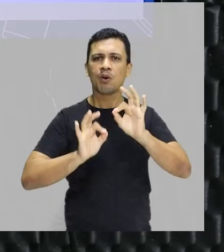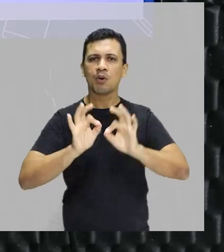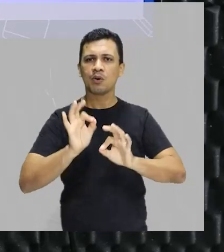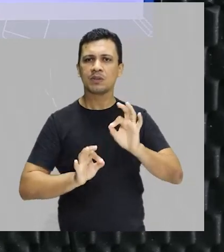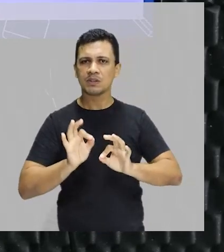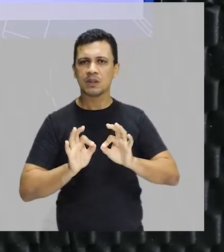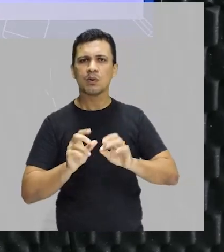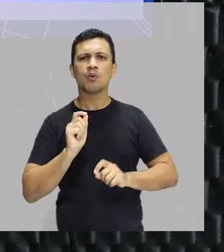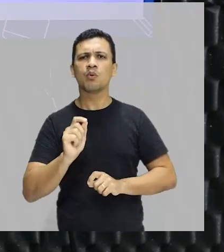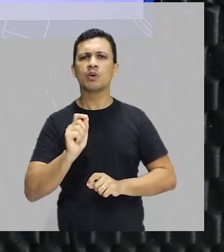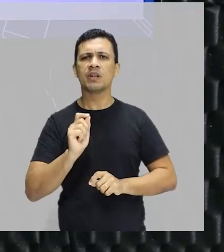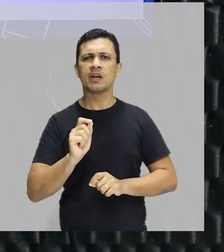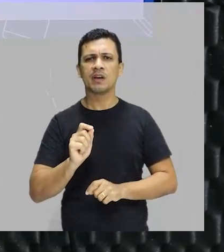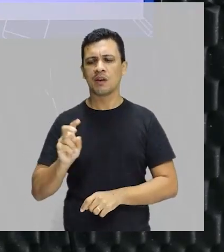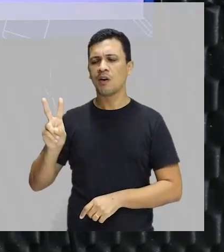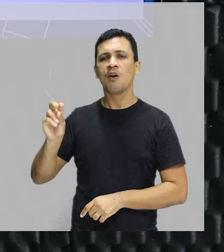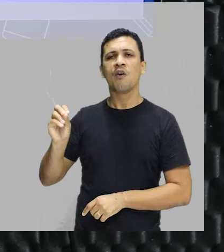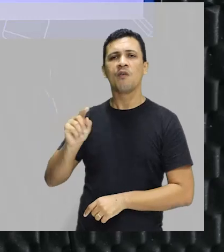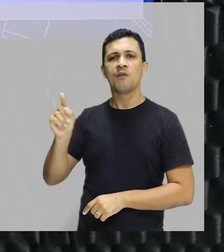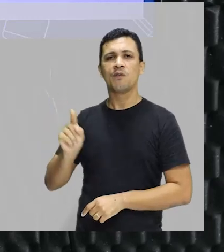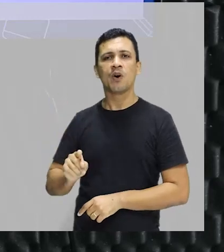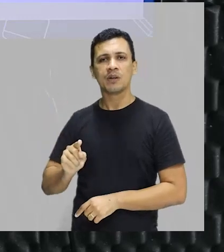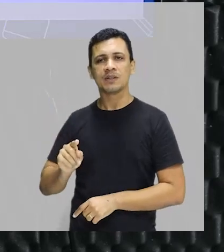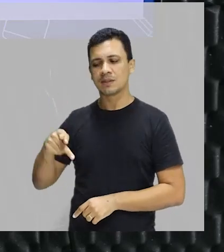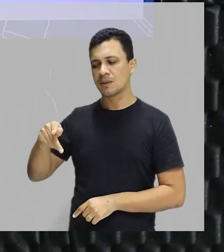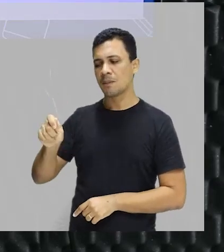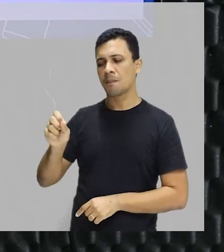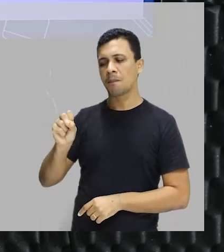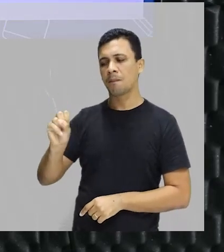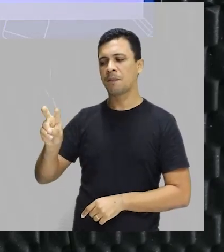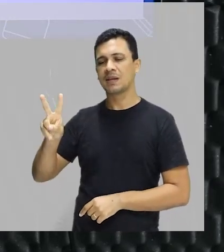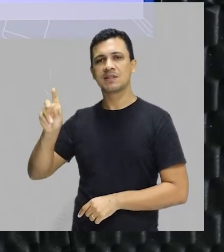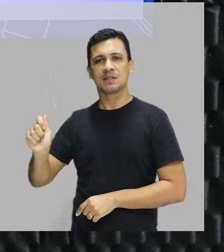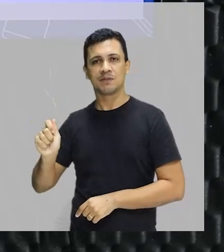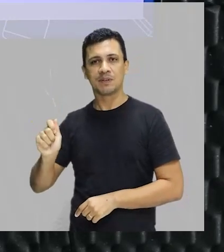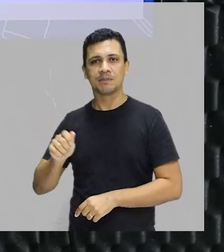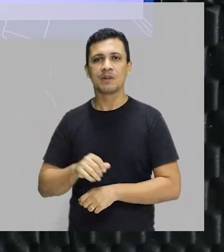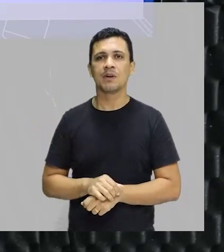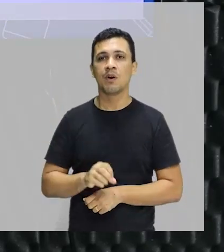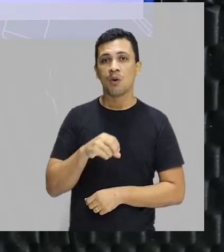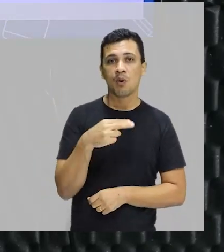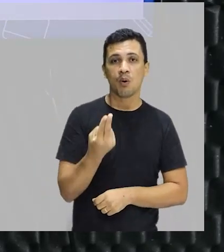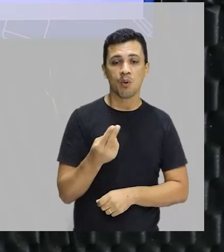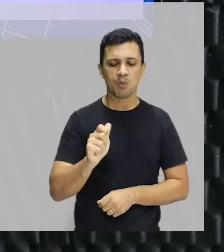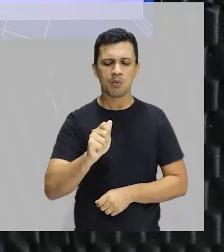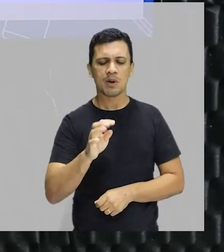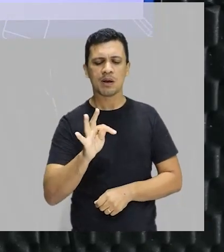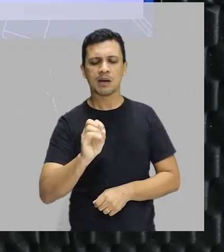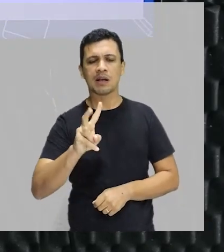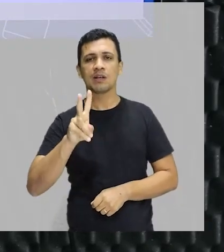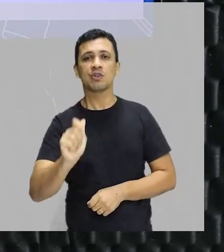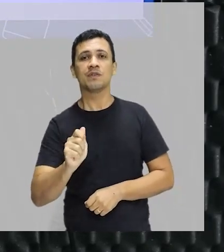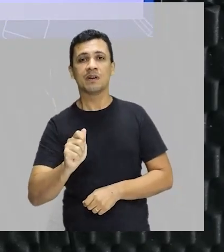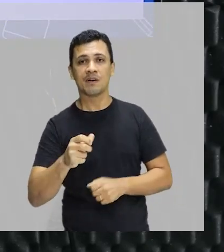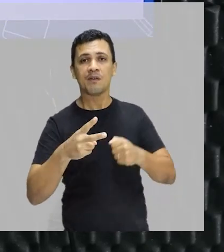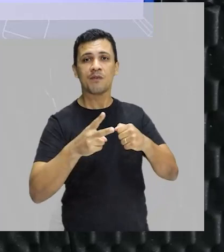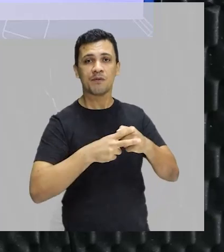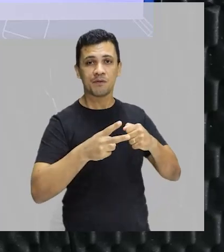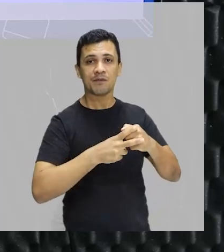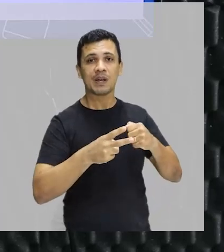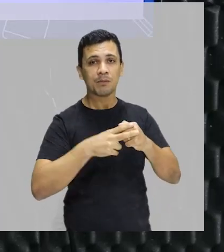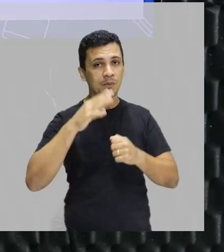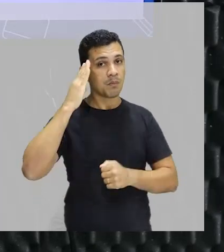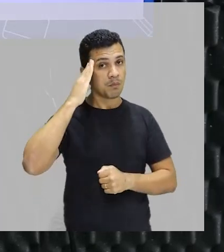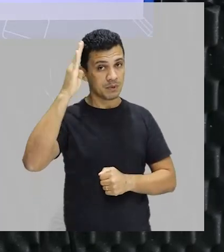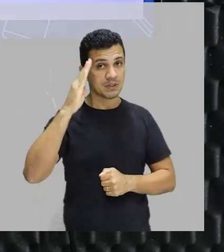vozes passiva, da voz passiva. Na voz ativa, ele faz a função de verbo principal. Na voz passiva é quando a